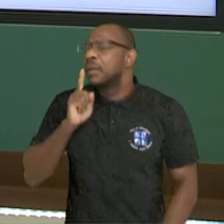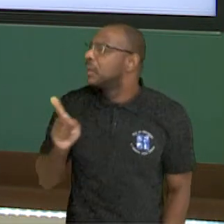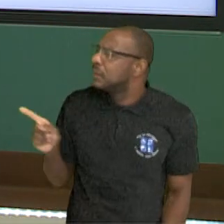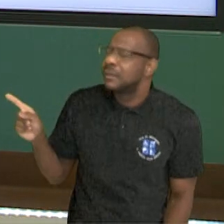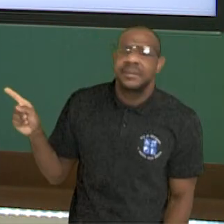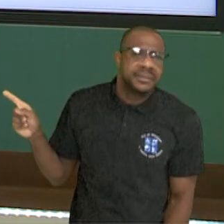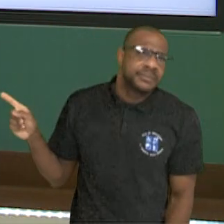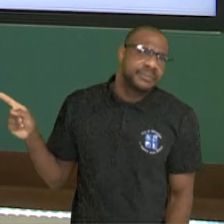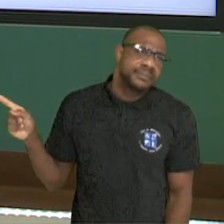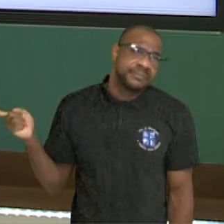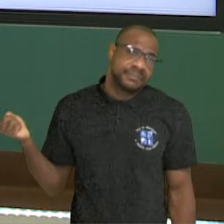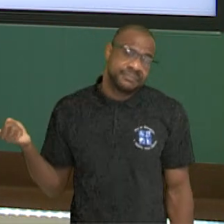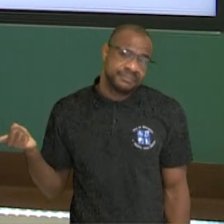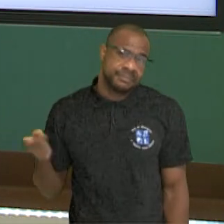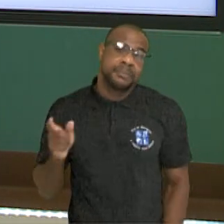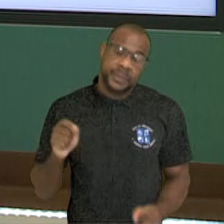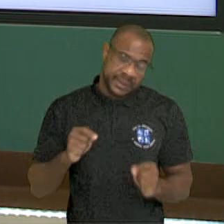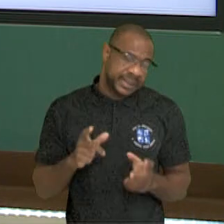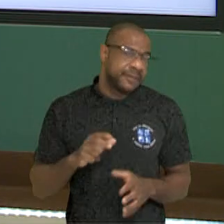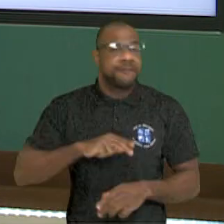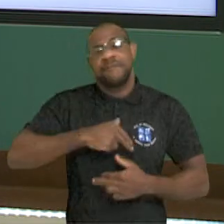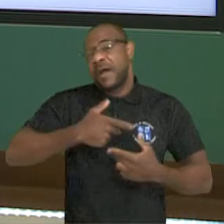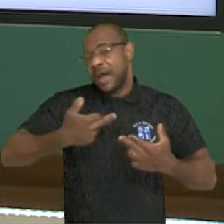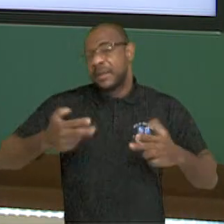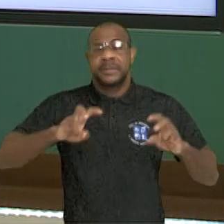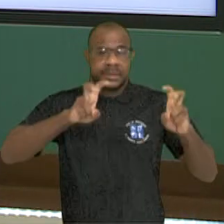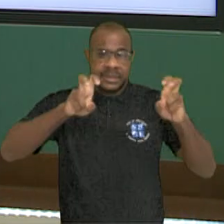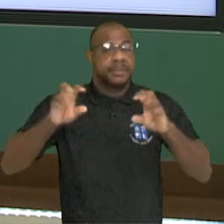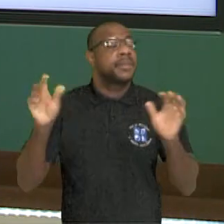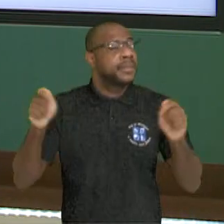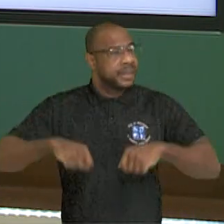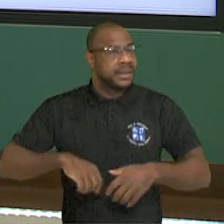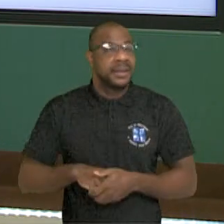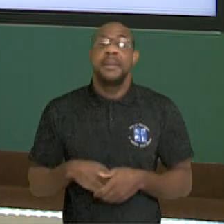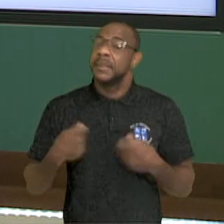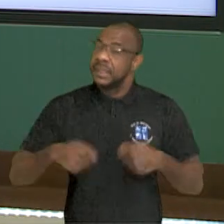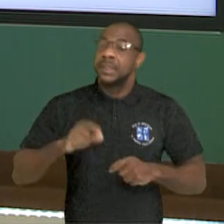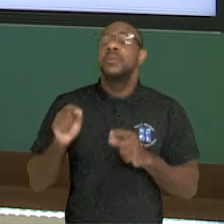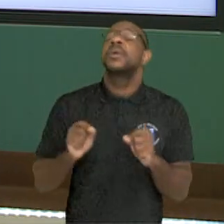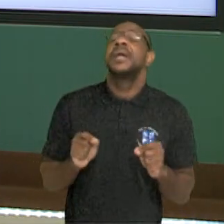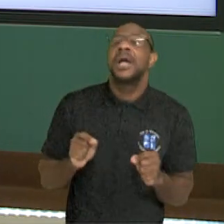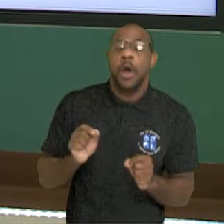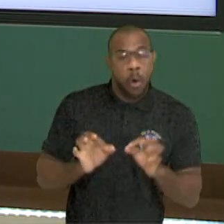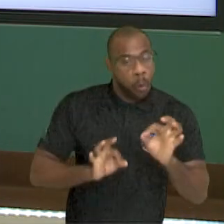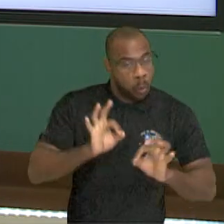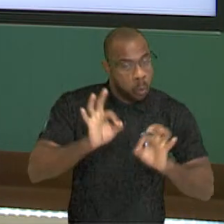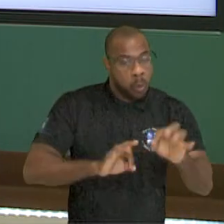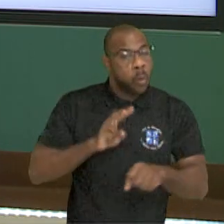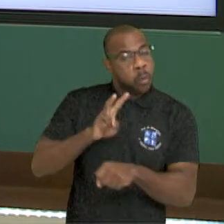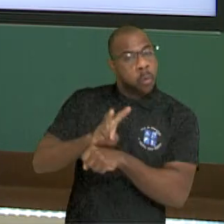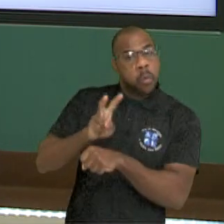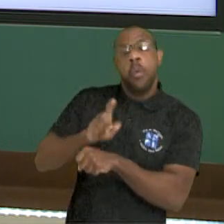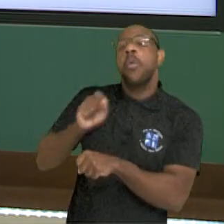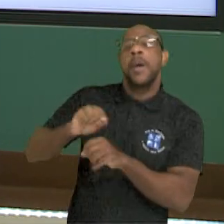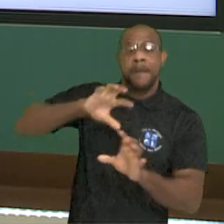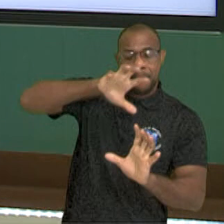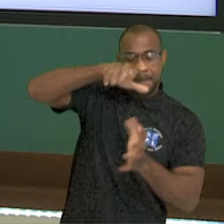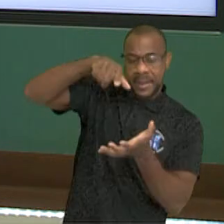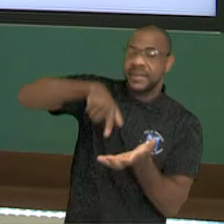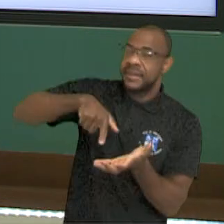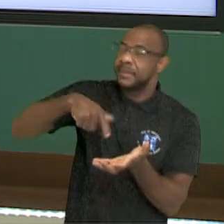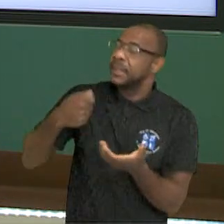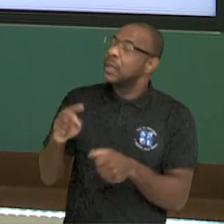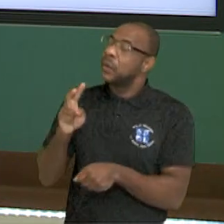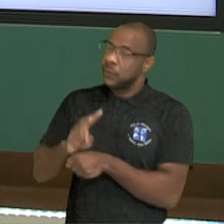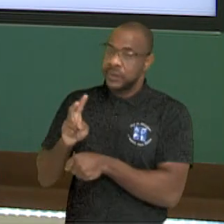estar sendo retratado várias coisas. Nós precisamos organizar melhor o nosso planeta, cuidar melhor dele, talvez, Que nós não